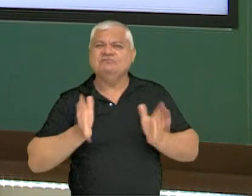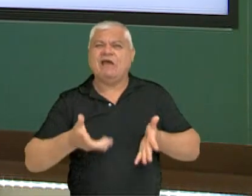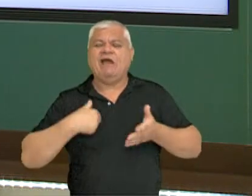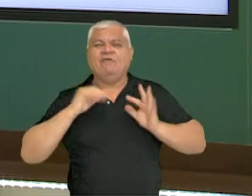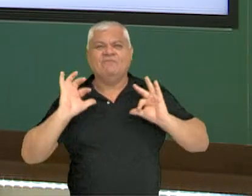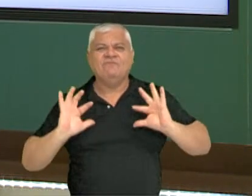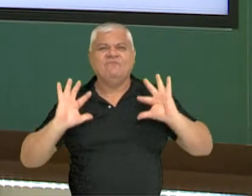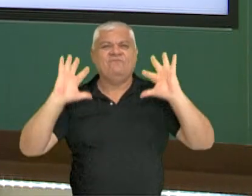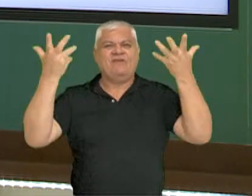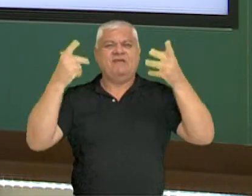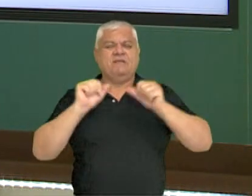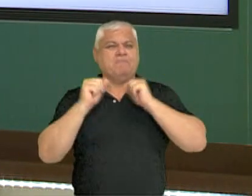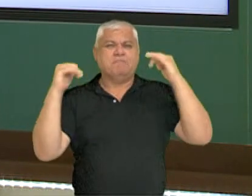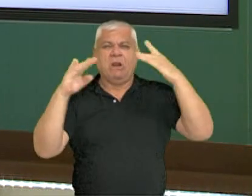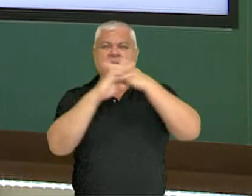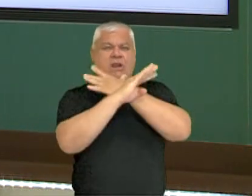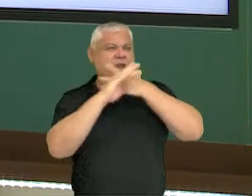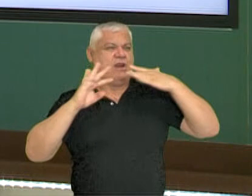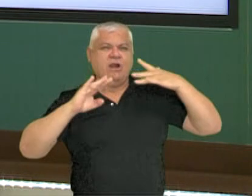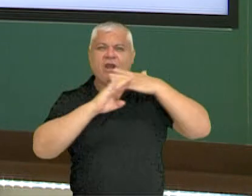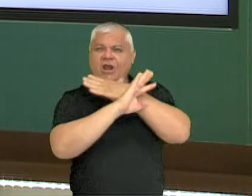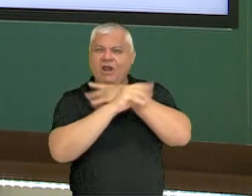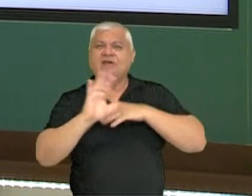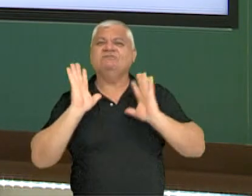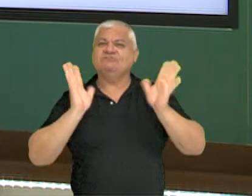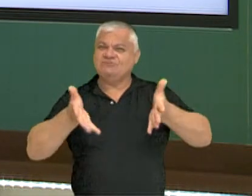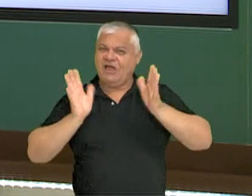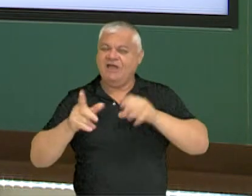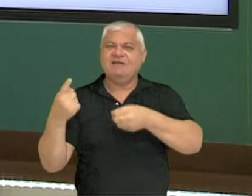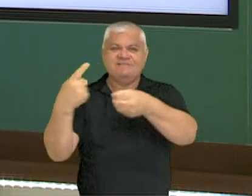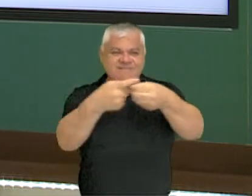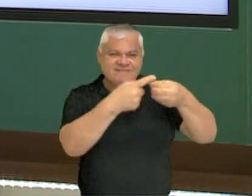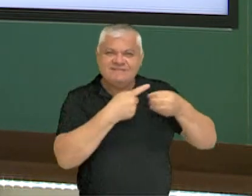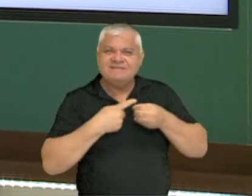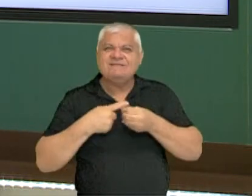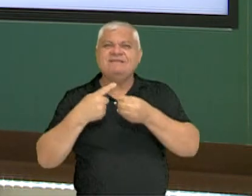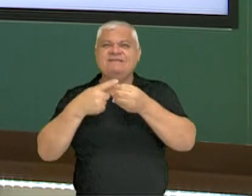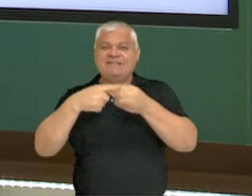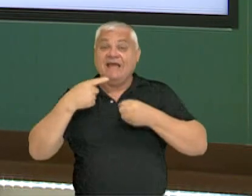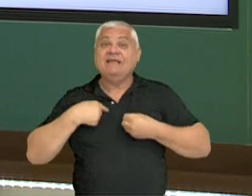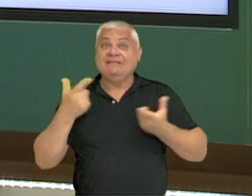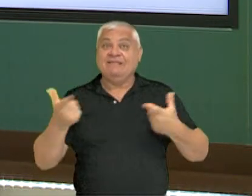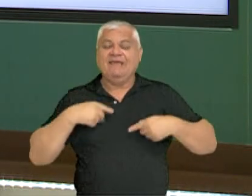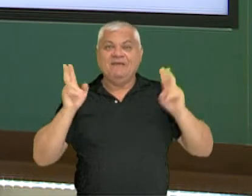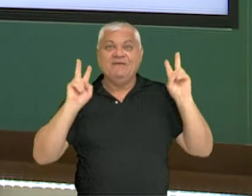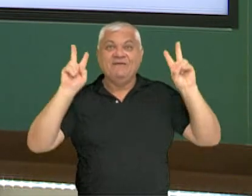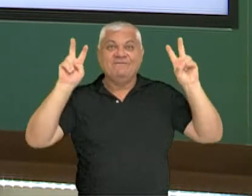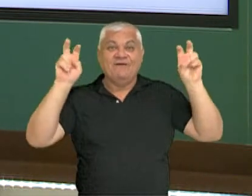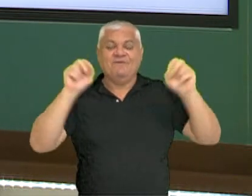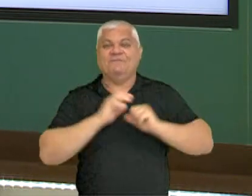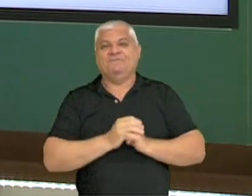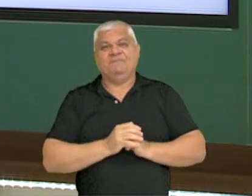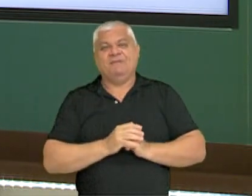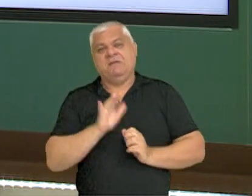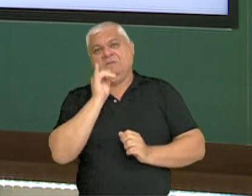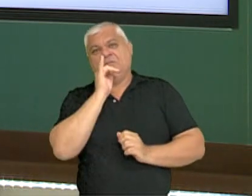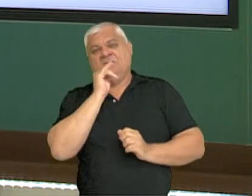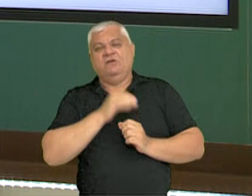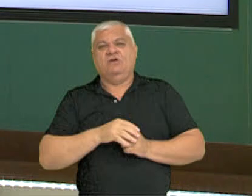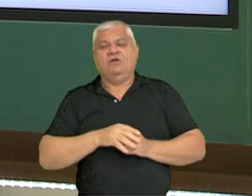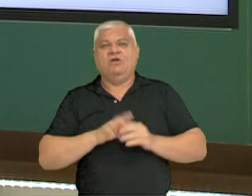uma festa muito grande, Existem algumas cidades que têm aquelas festas temáticas, Por exemplo, festa